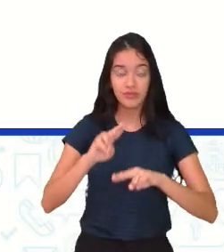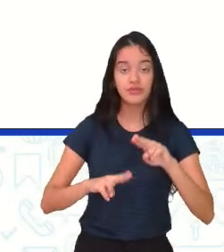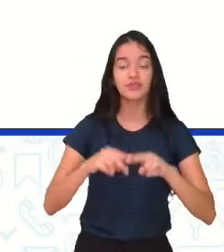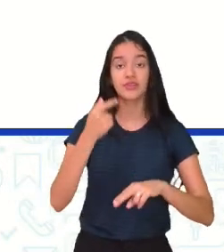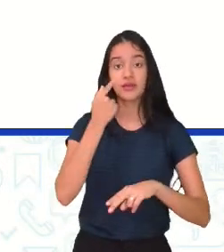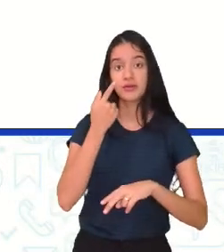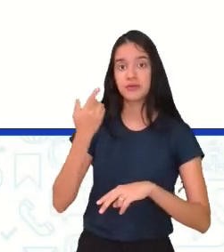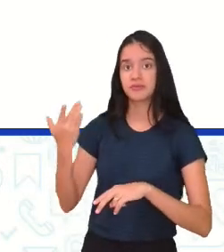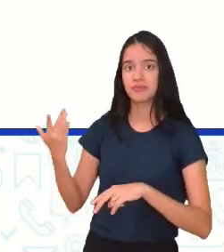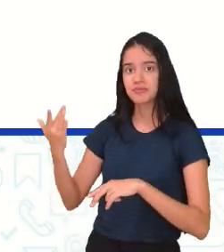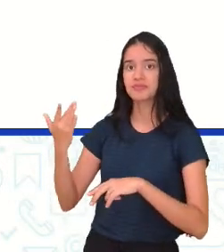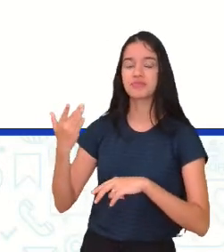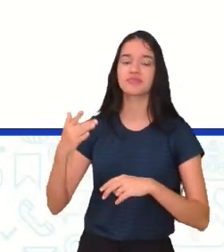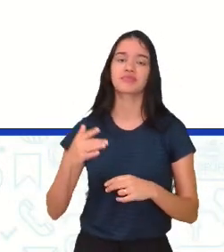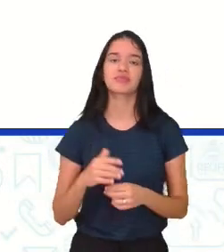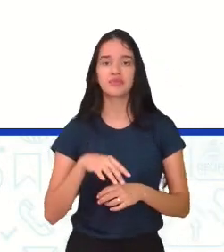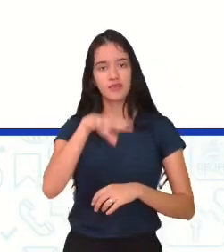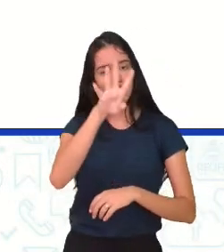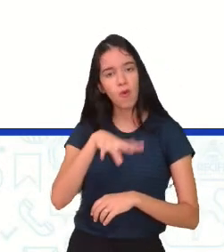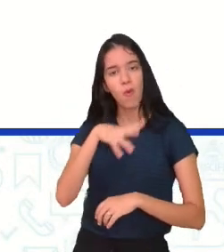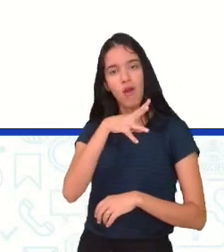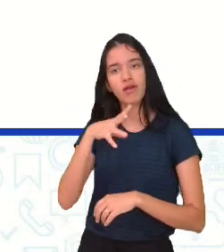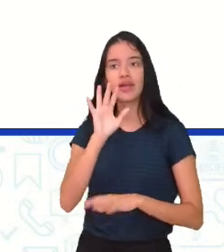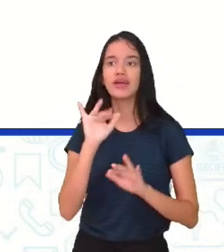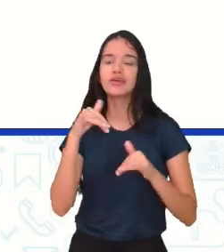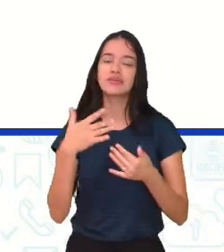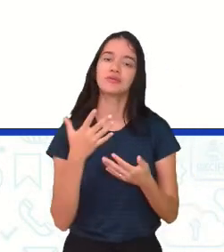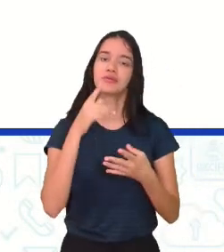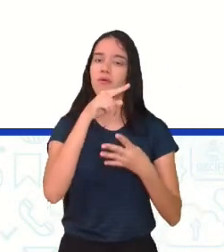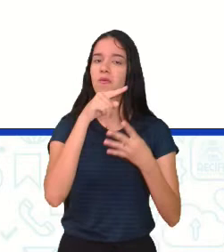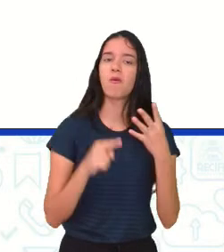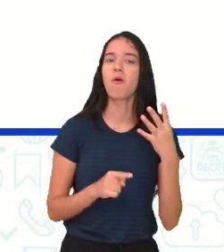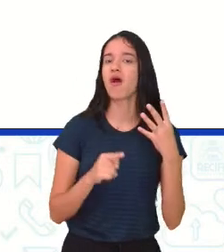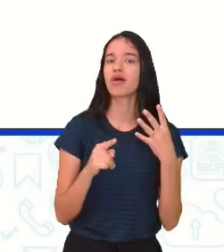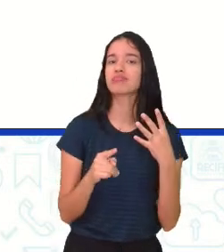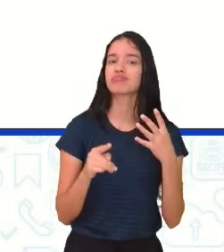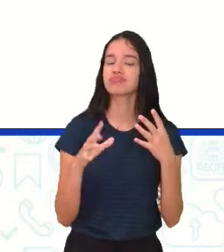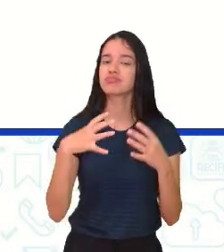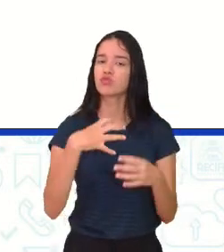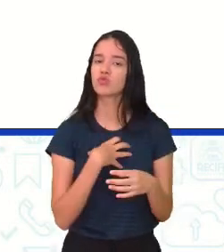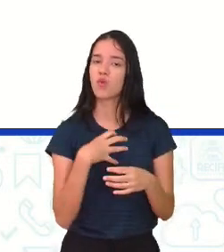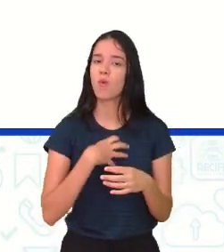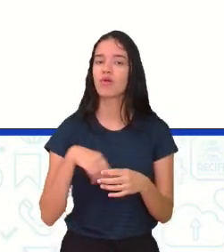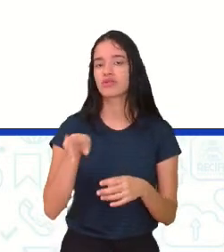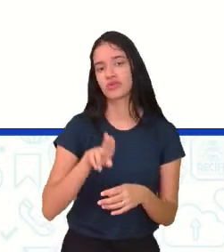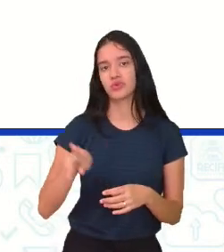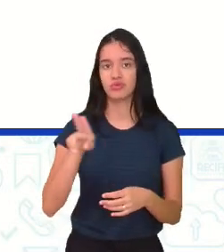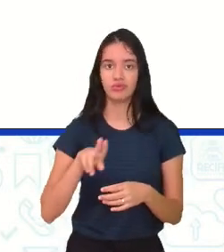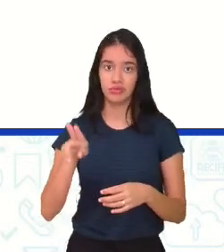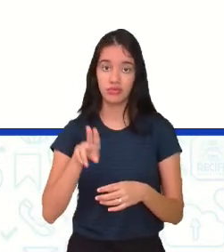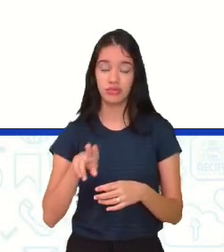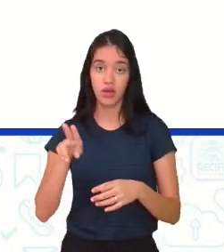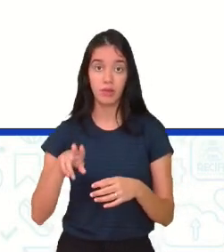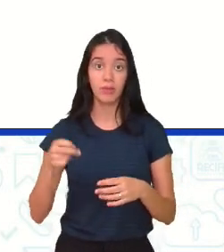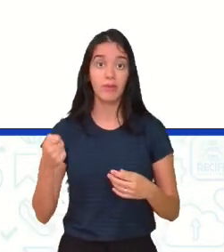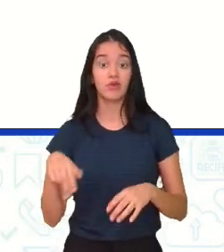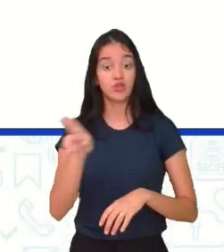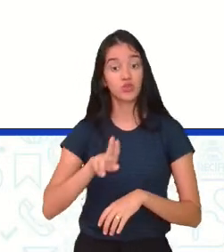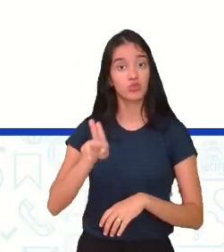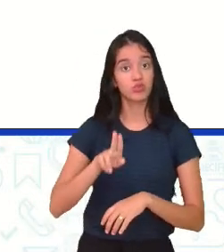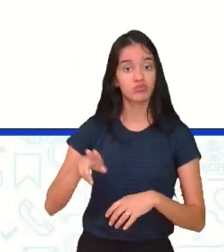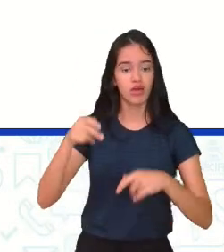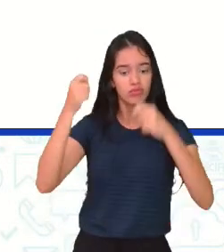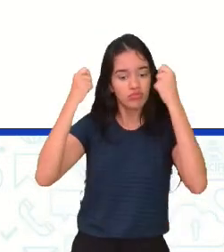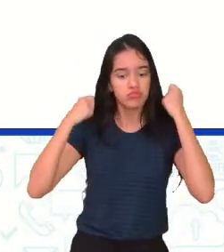blusazinha aí do São João quadriculada. Então eu tenho aí 4 maneiras. Ela pode se vestir aí de 4